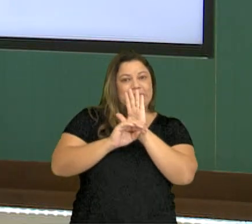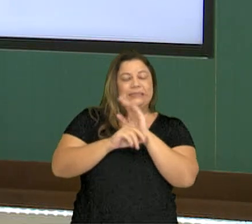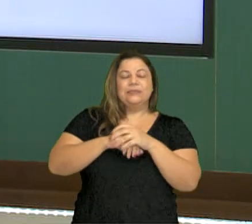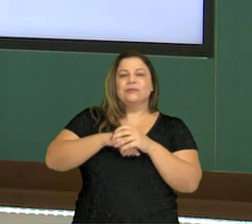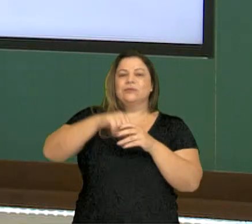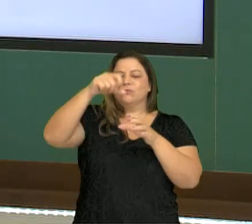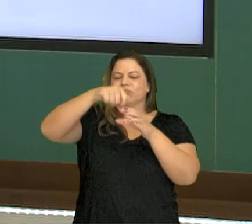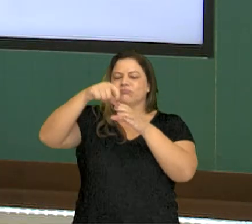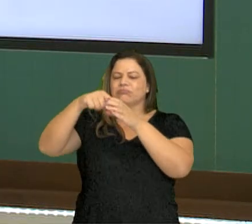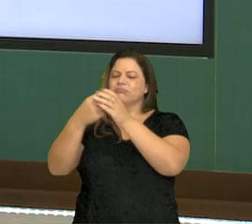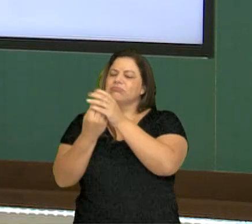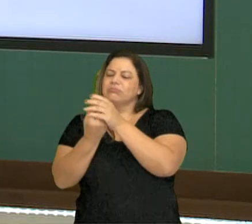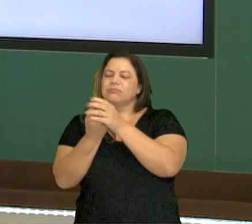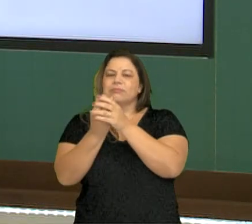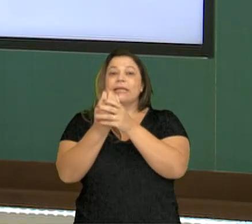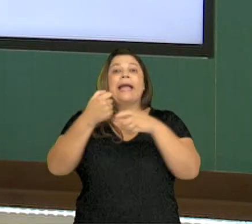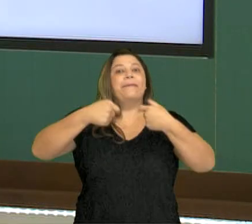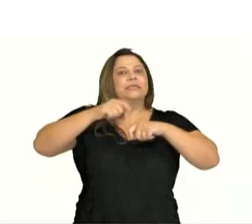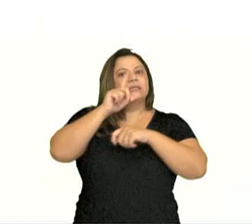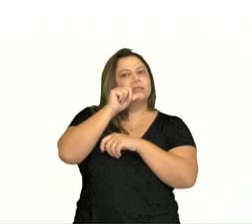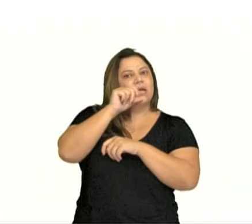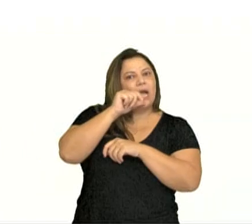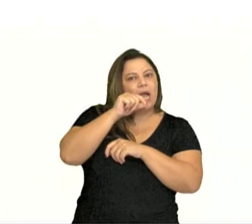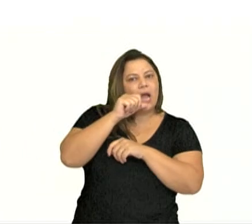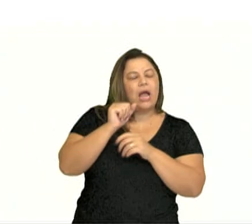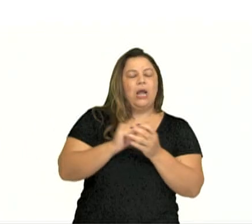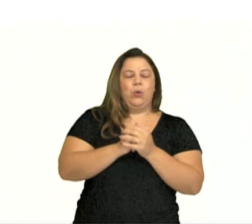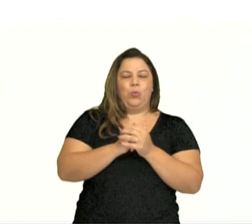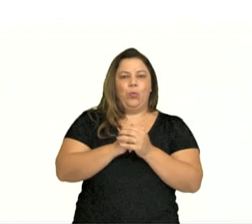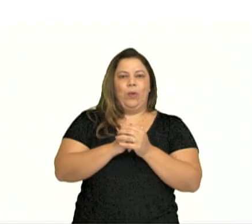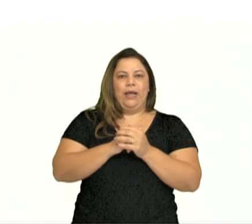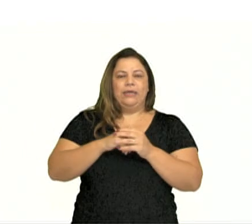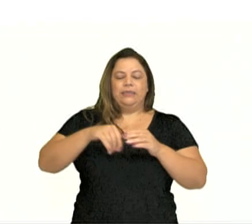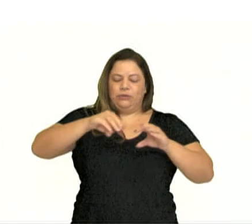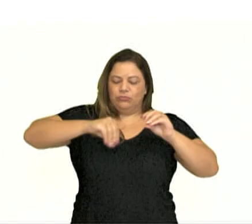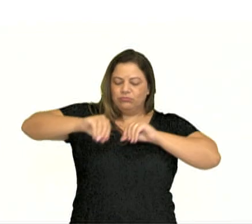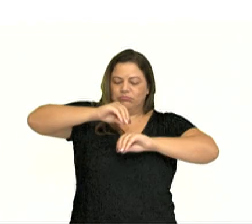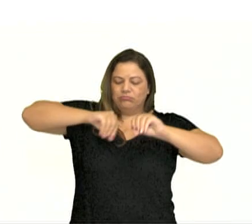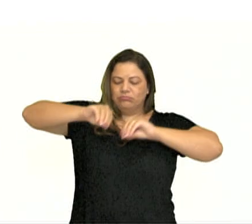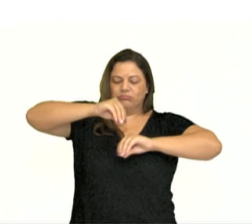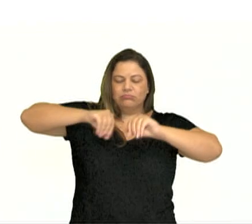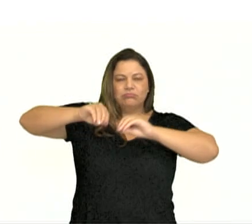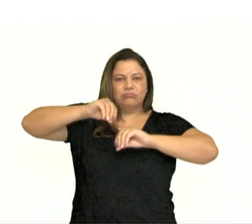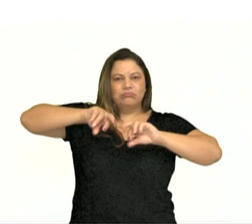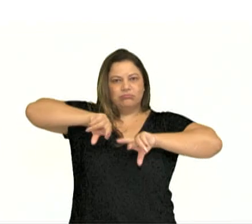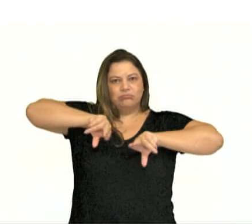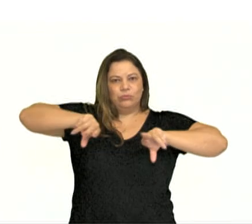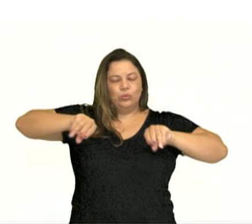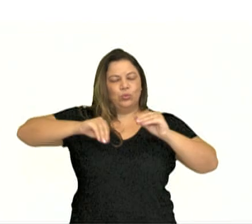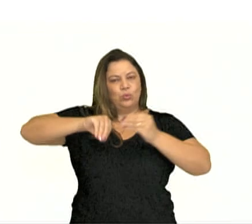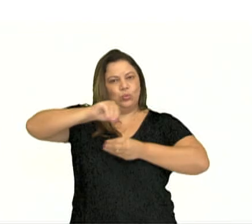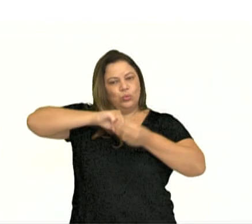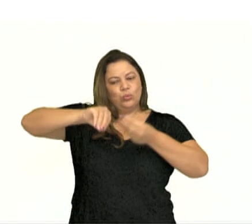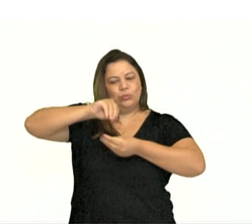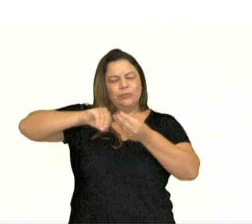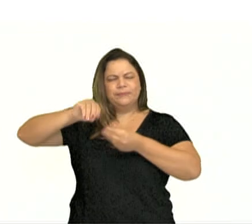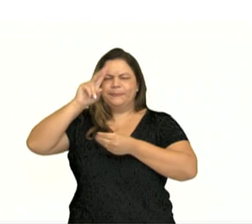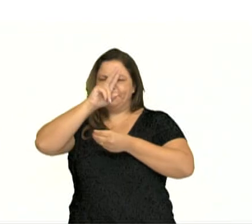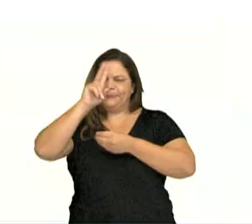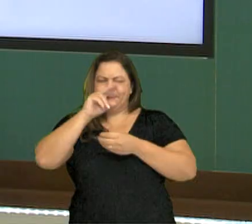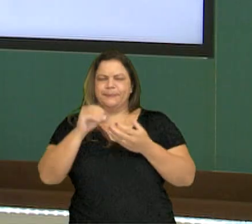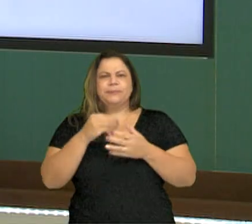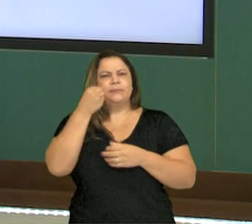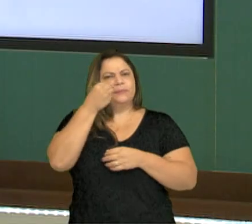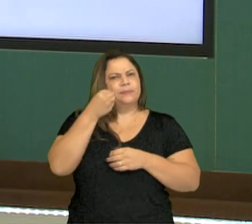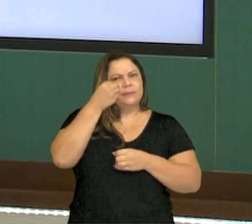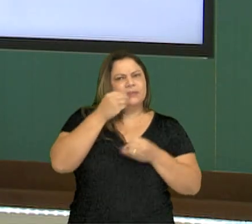planta, para crescer, precisa de água e de nutrientes que estão presentes no solo. Naquele caso do experimento do feijãozinho no